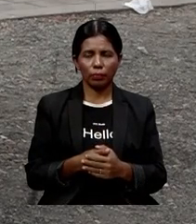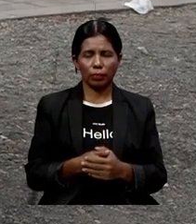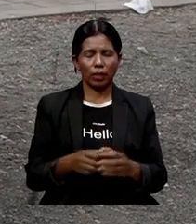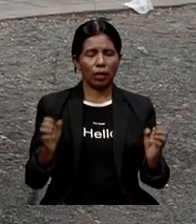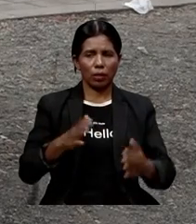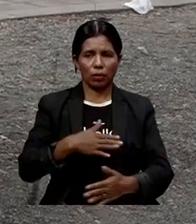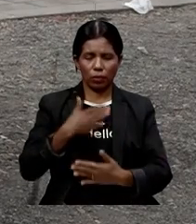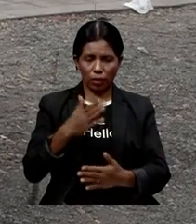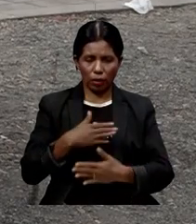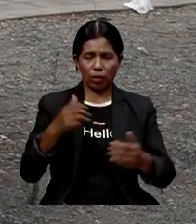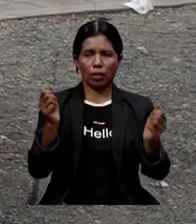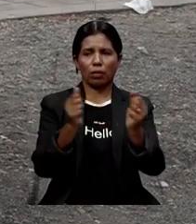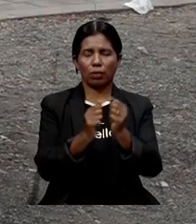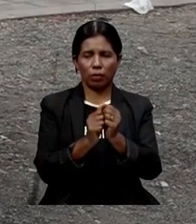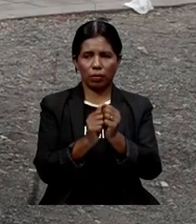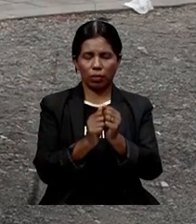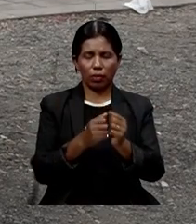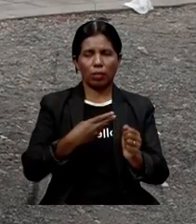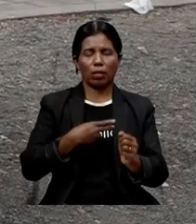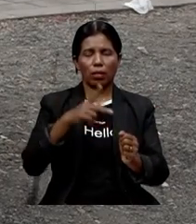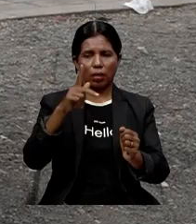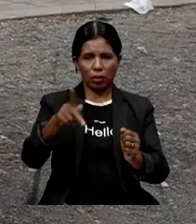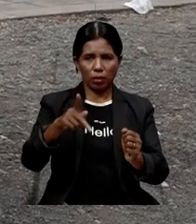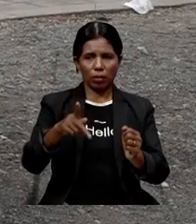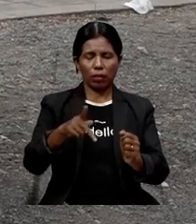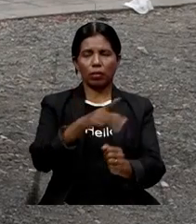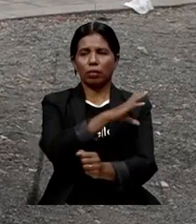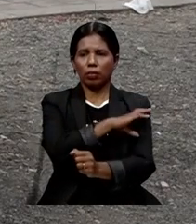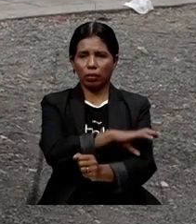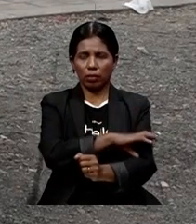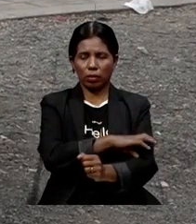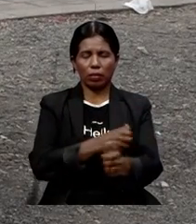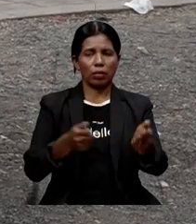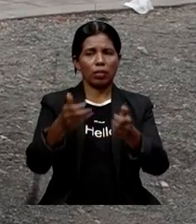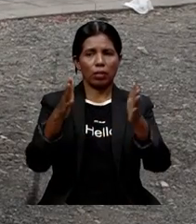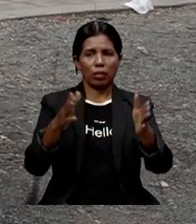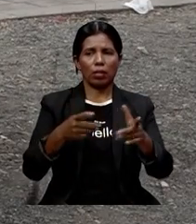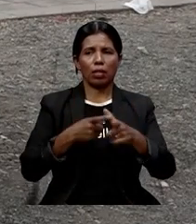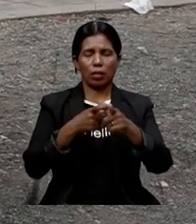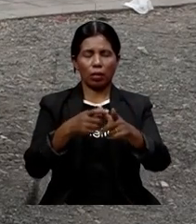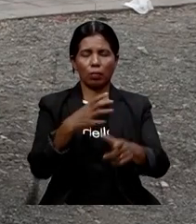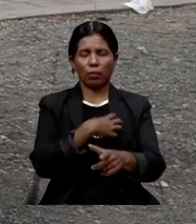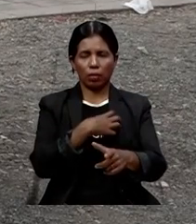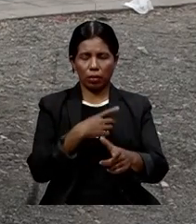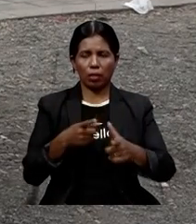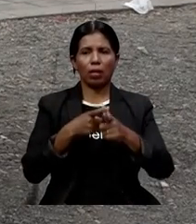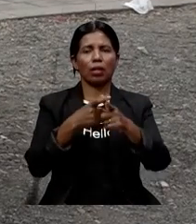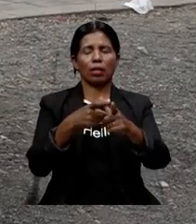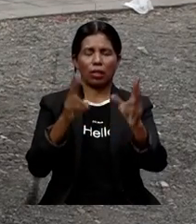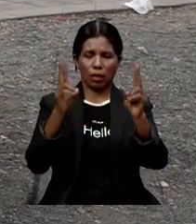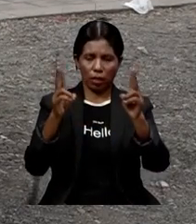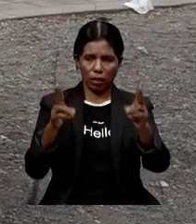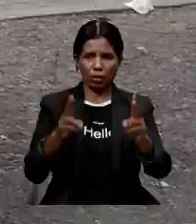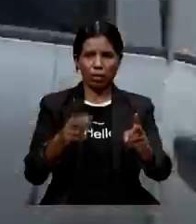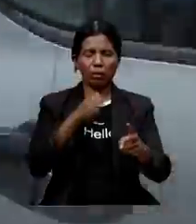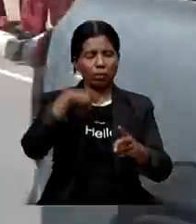contente ho atitude nebe maka condutor lori halai o polisiira organiza lori halai sua